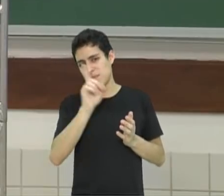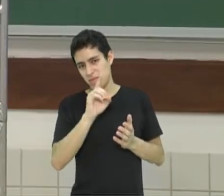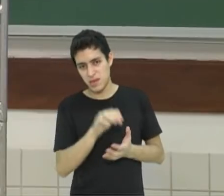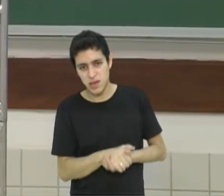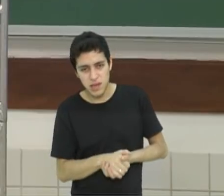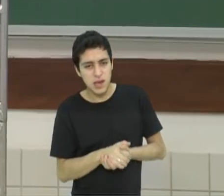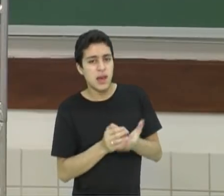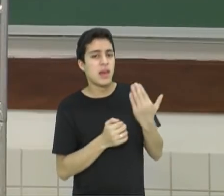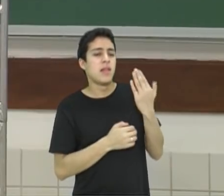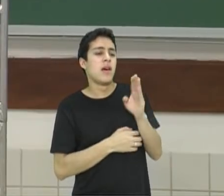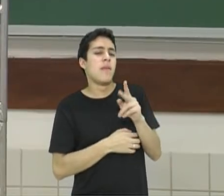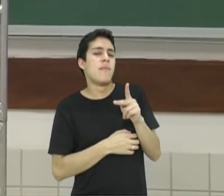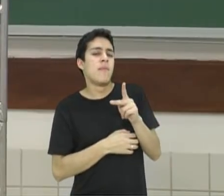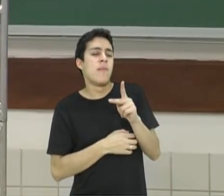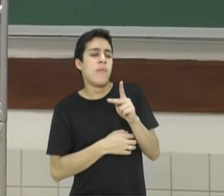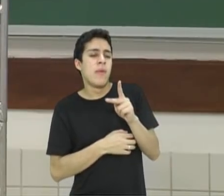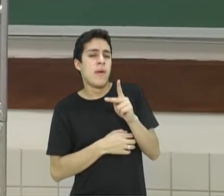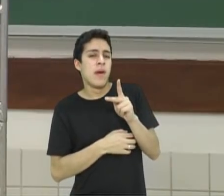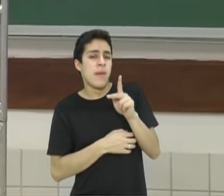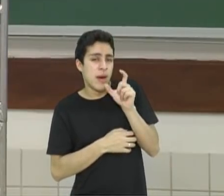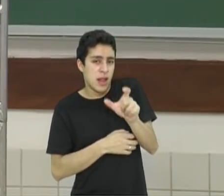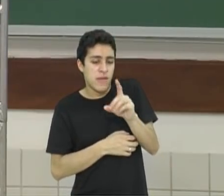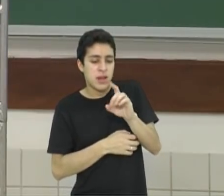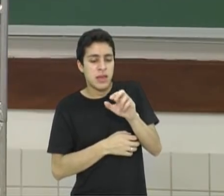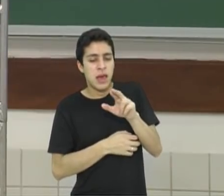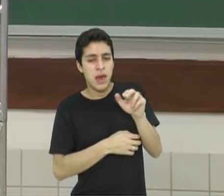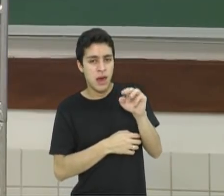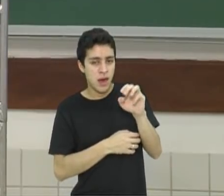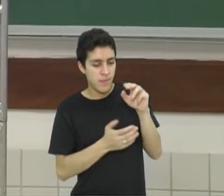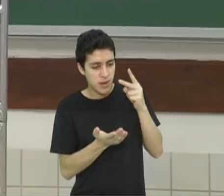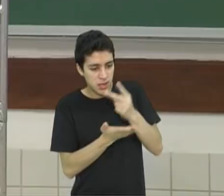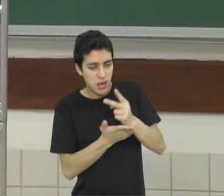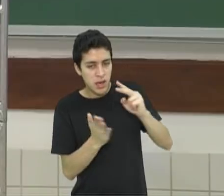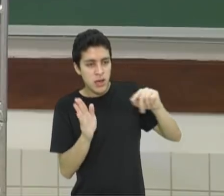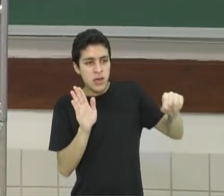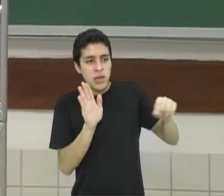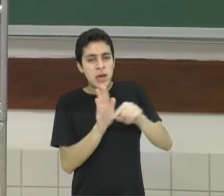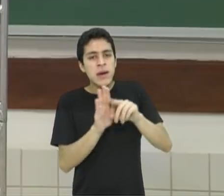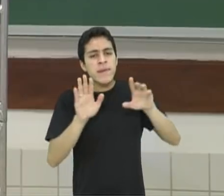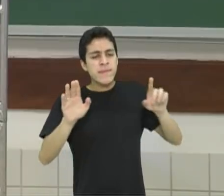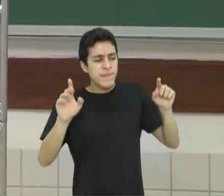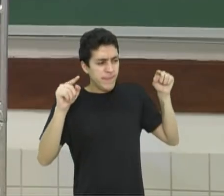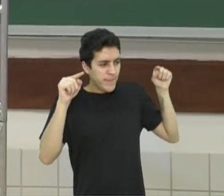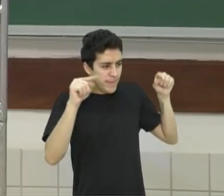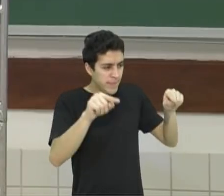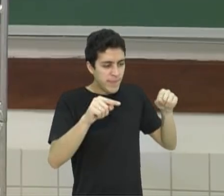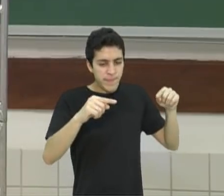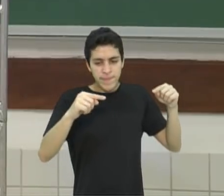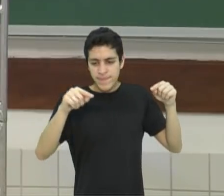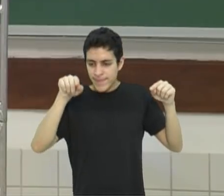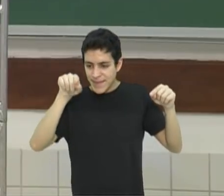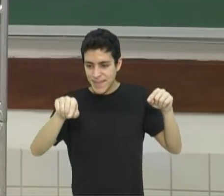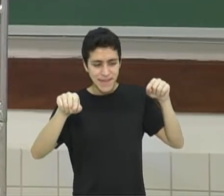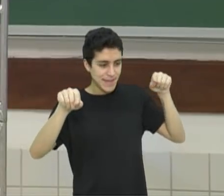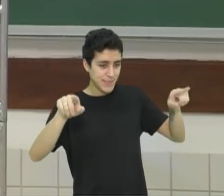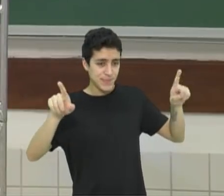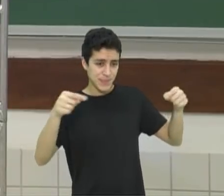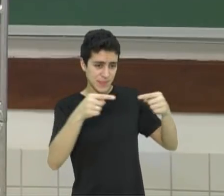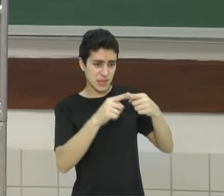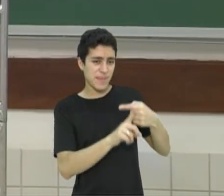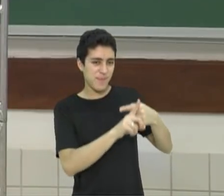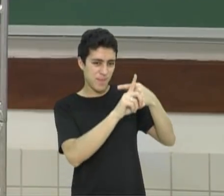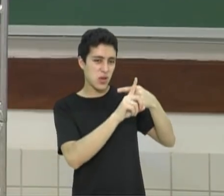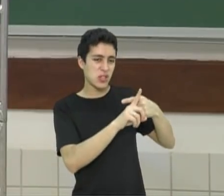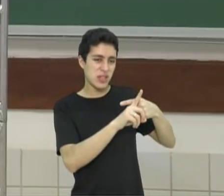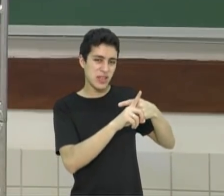Então, a palavra derrame é sempre uma palavra negativa. Só que aí ele associando derrame a